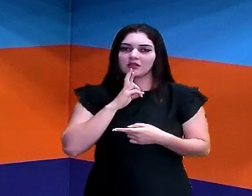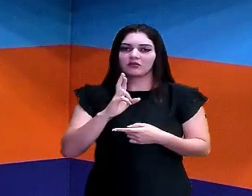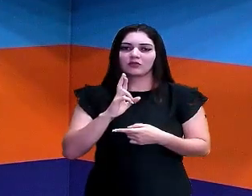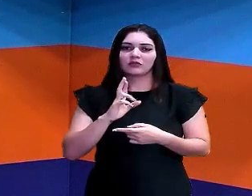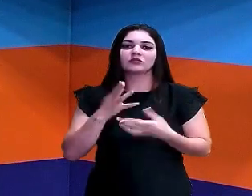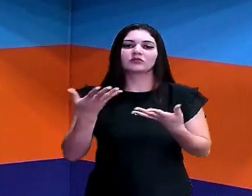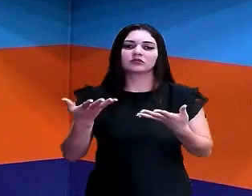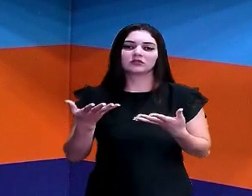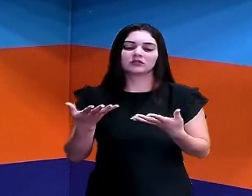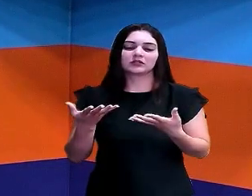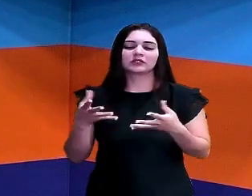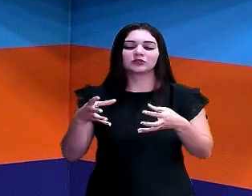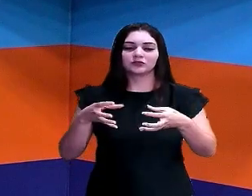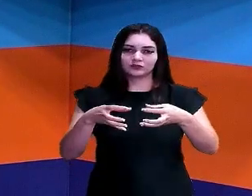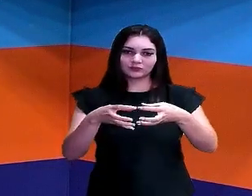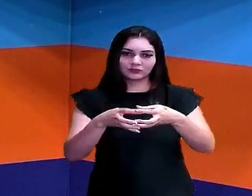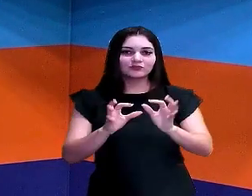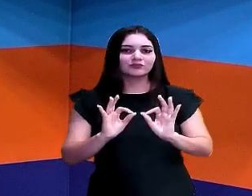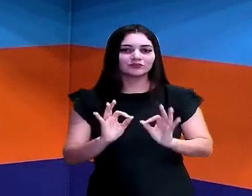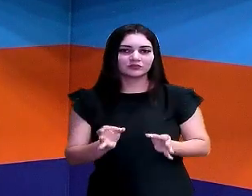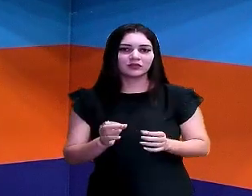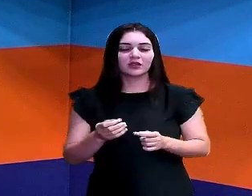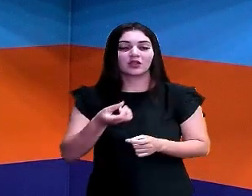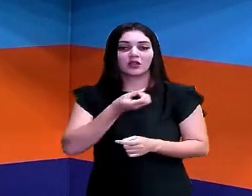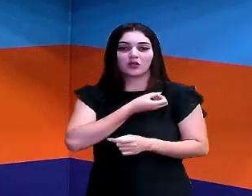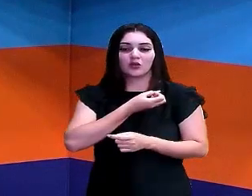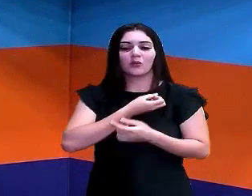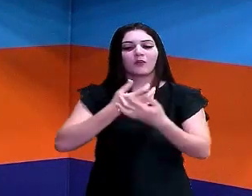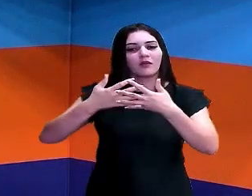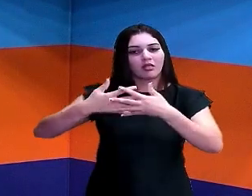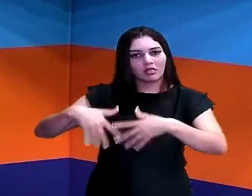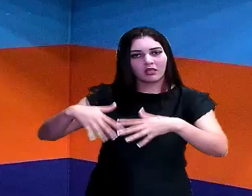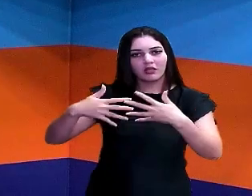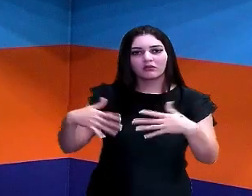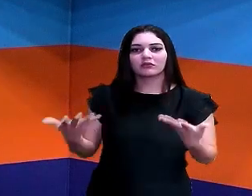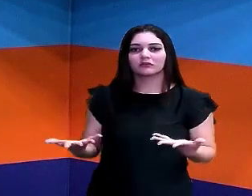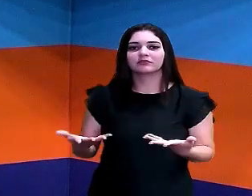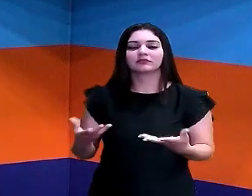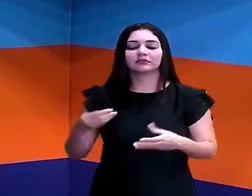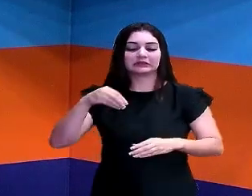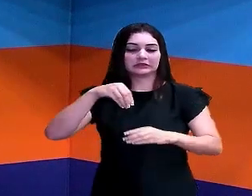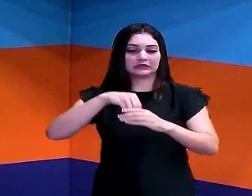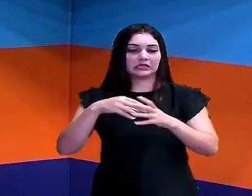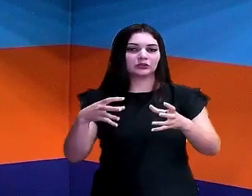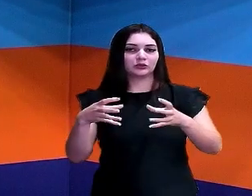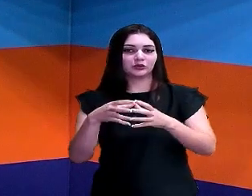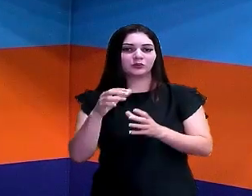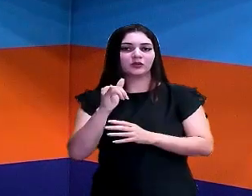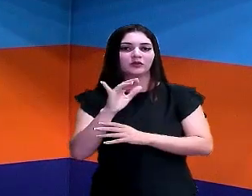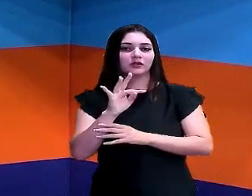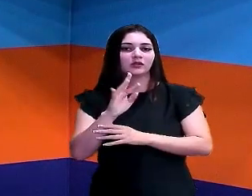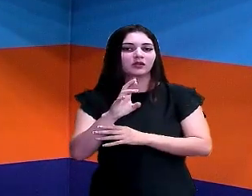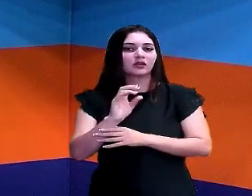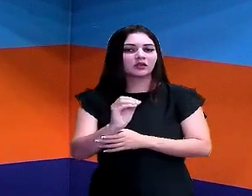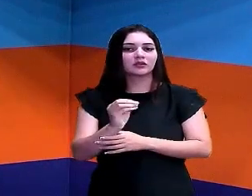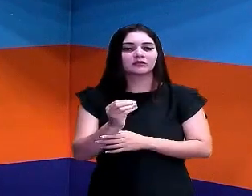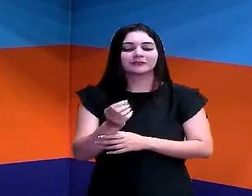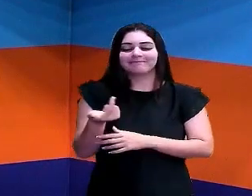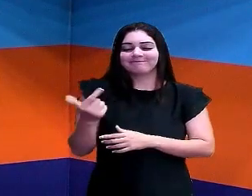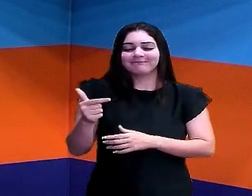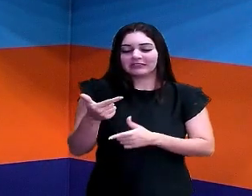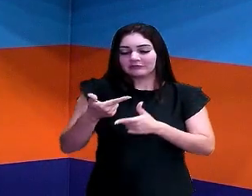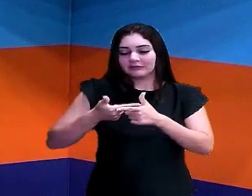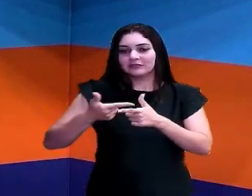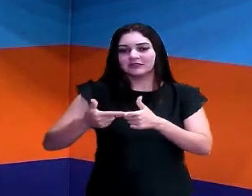número inteiro, né? De um número natural, né? Dentro dos números inteiros não vai dar uma divisão